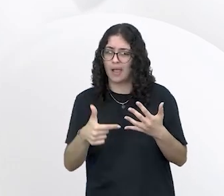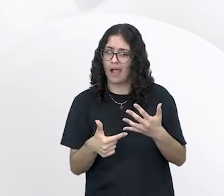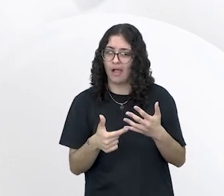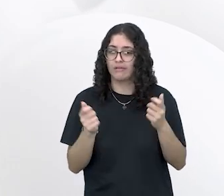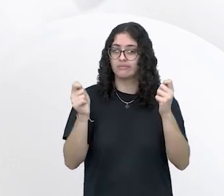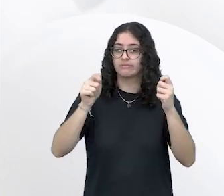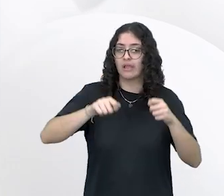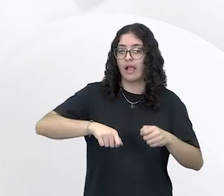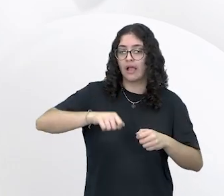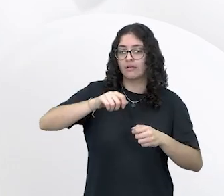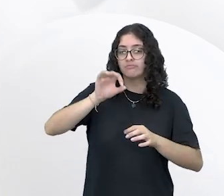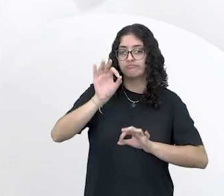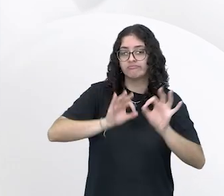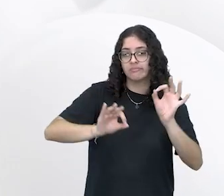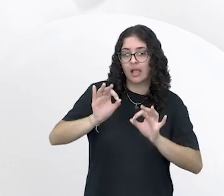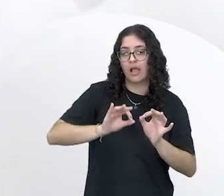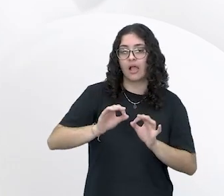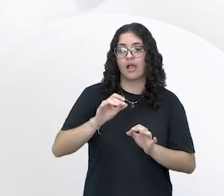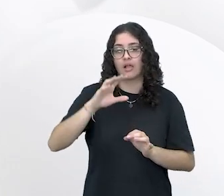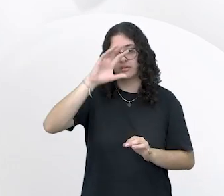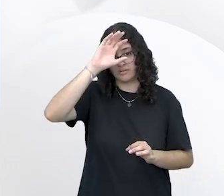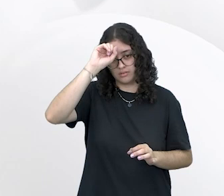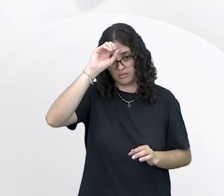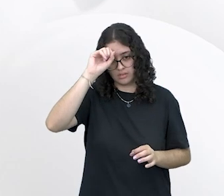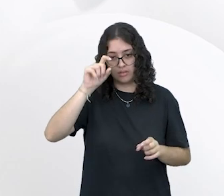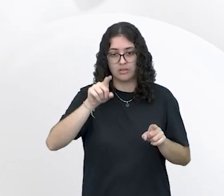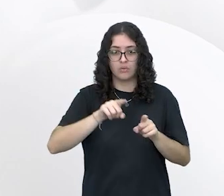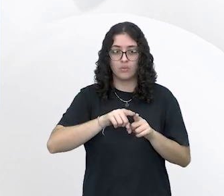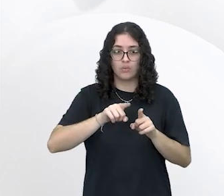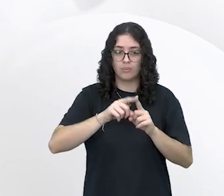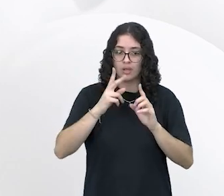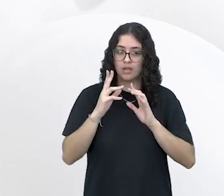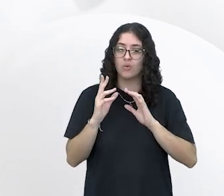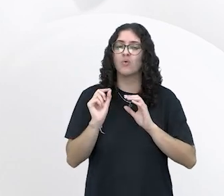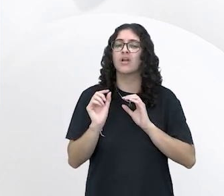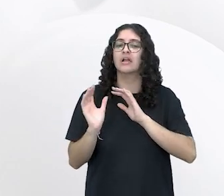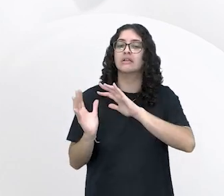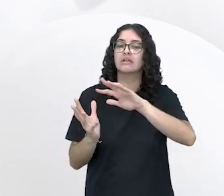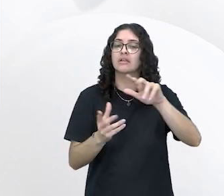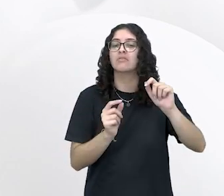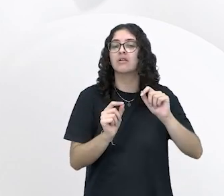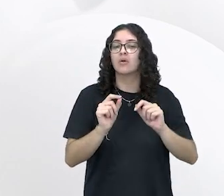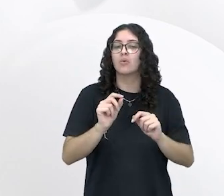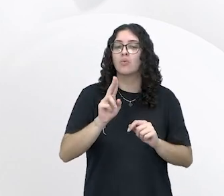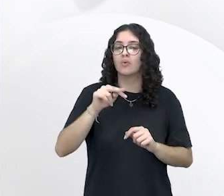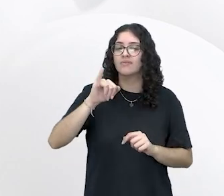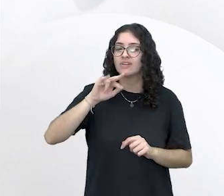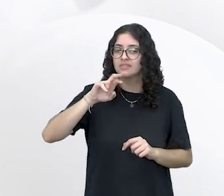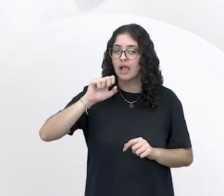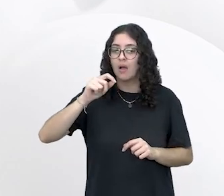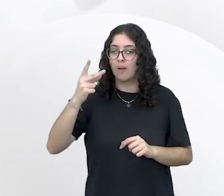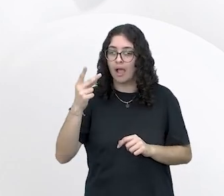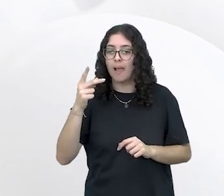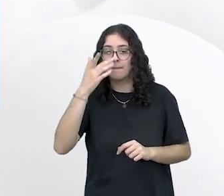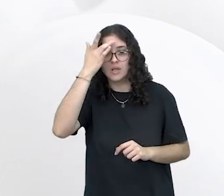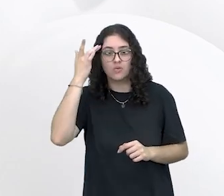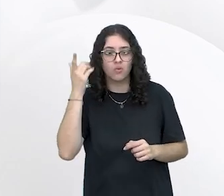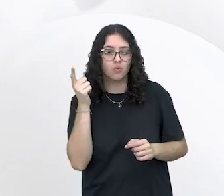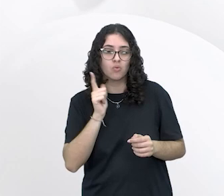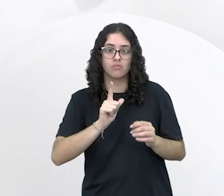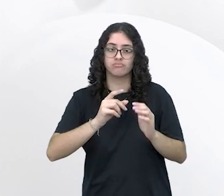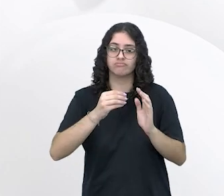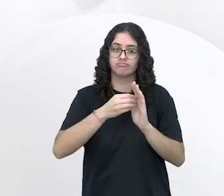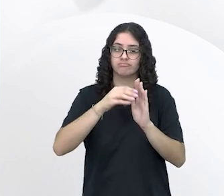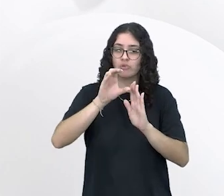para o ensino. Universal, que significa o acesso ao currículo por todos. E aprendizagem, que é baseado